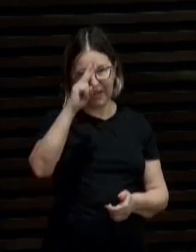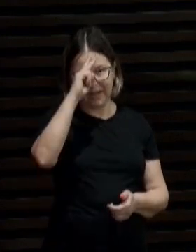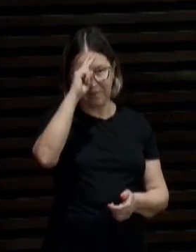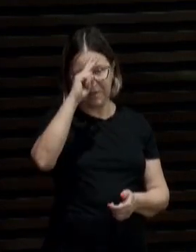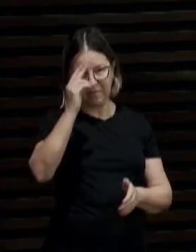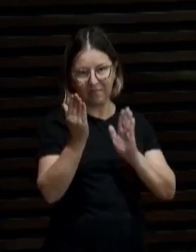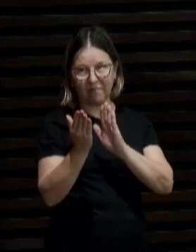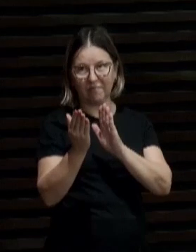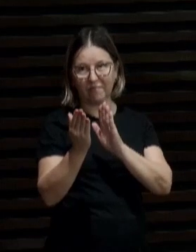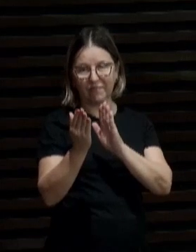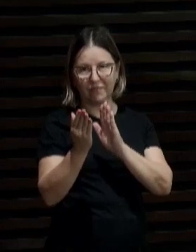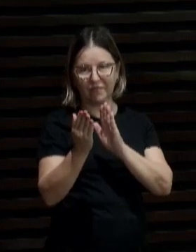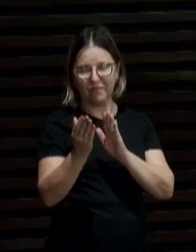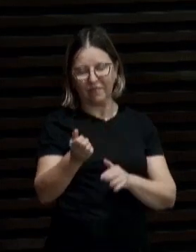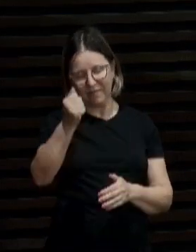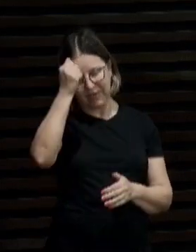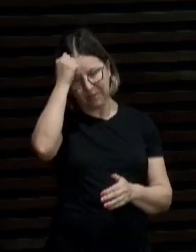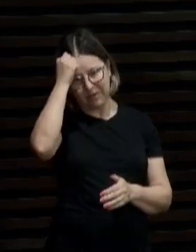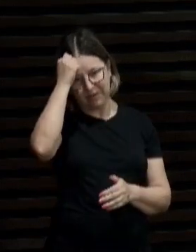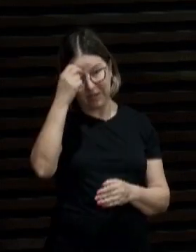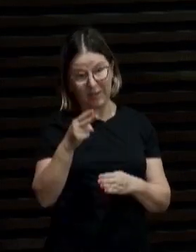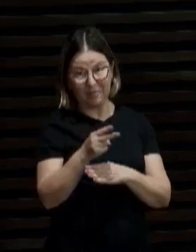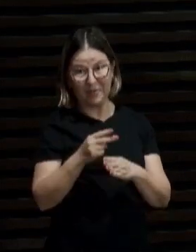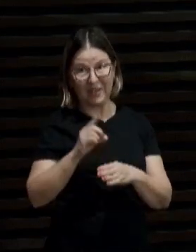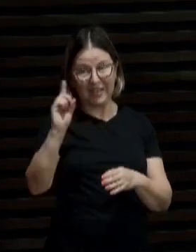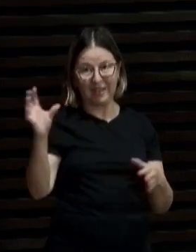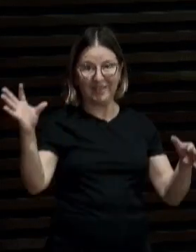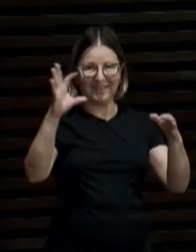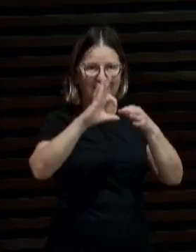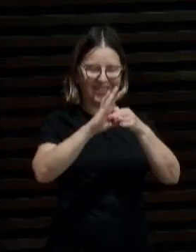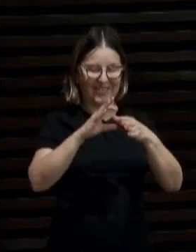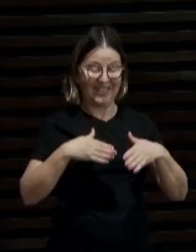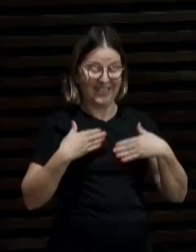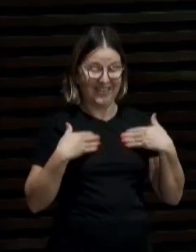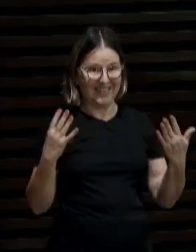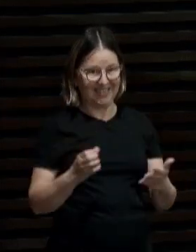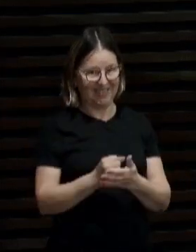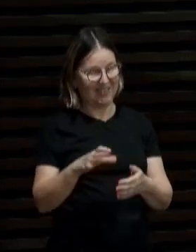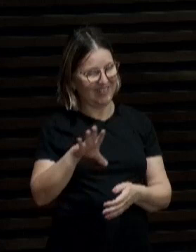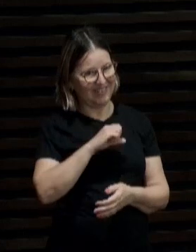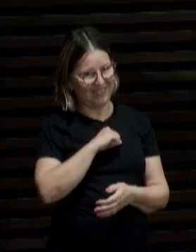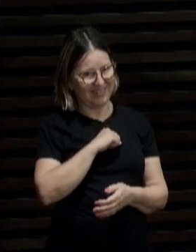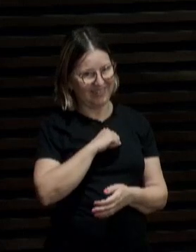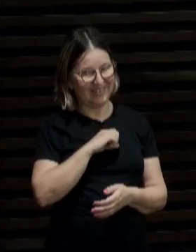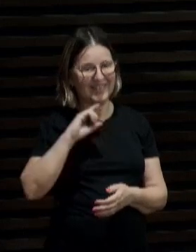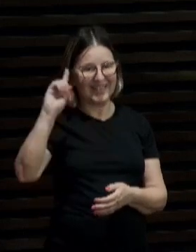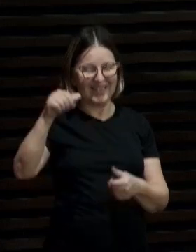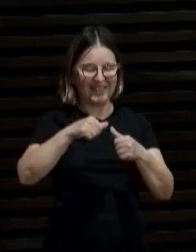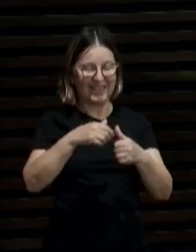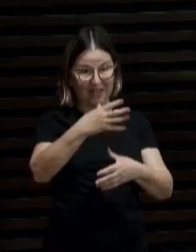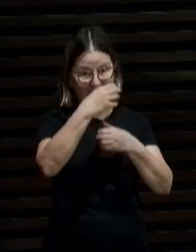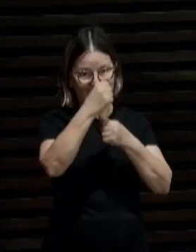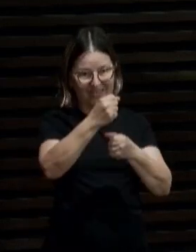de Deus em arrependimento e buscar nele a restauração da alegria, da salvação e do amor. Nele está a